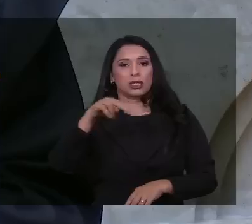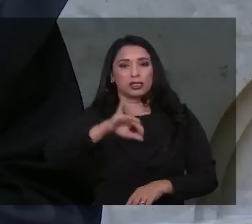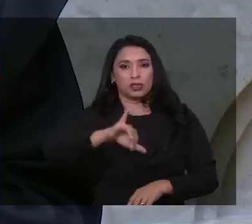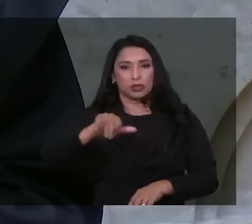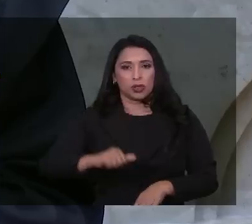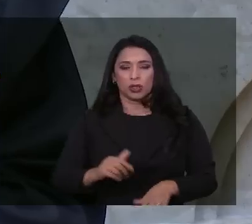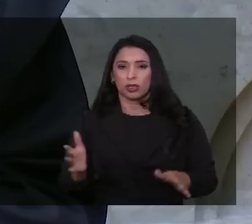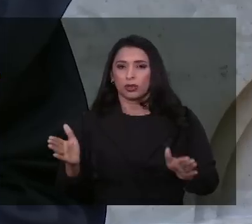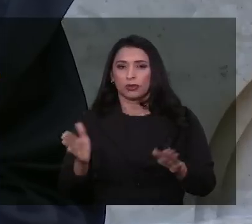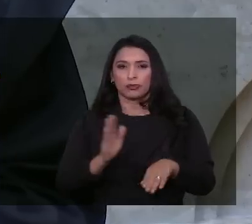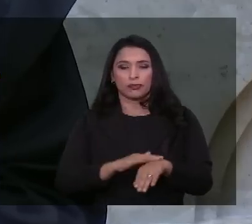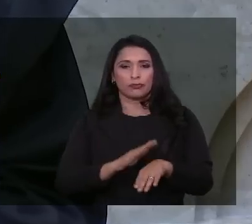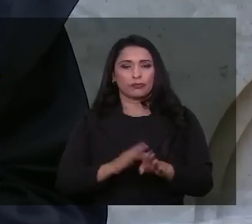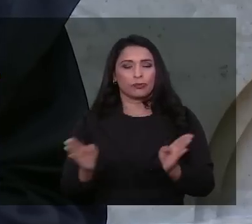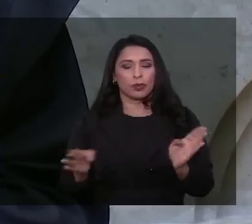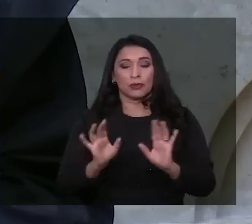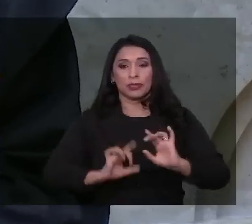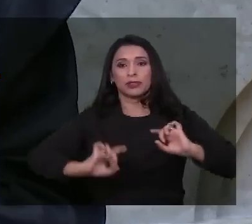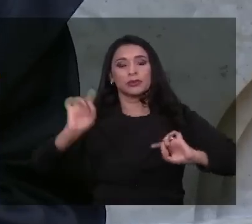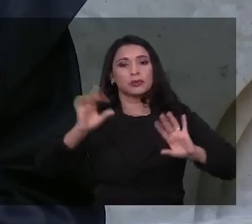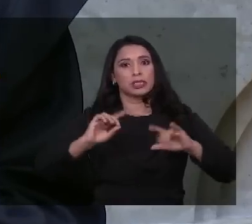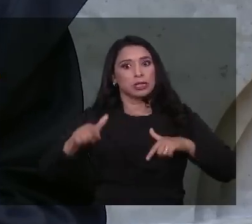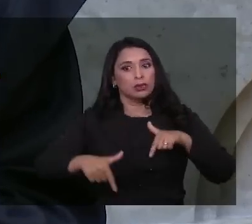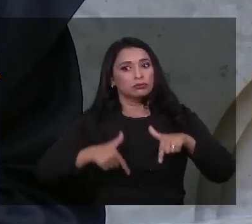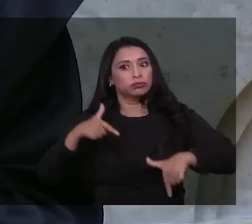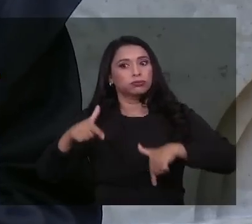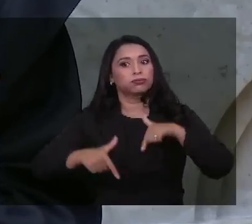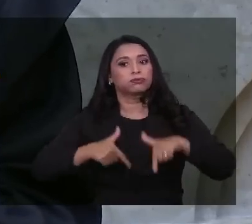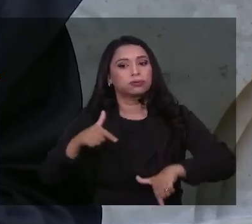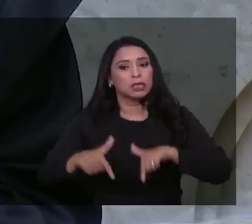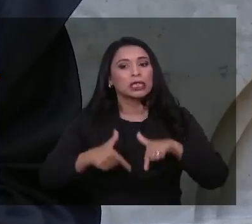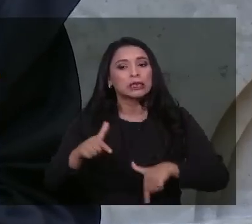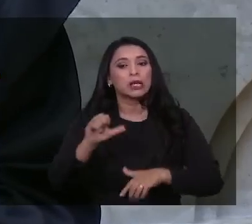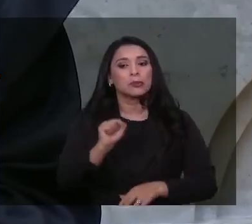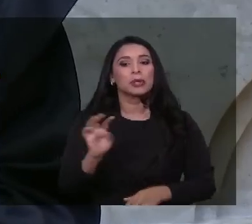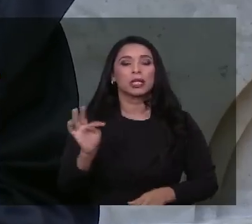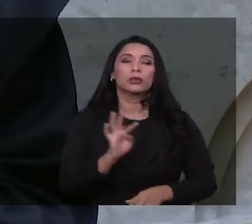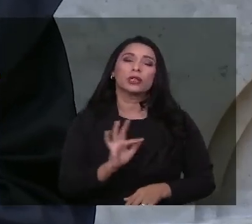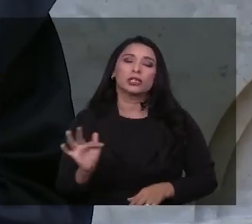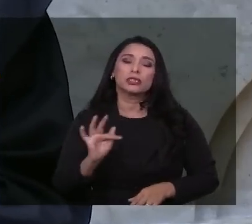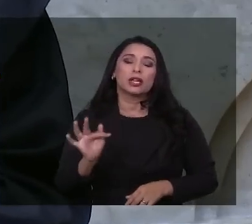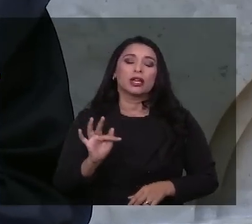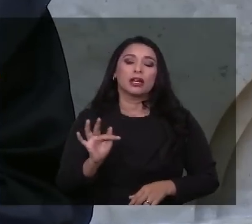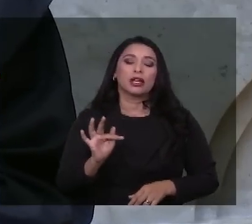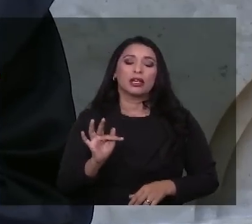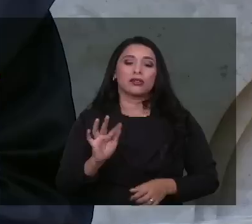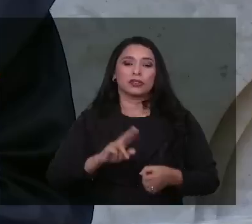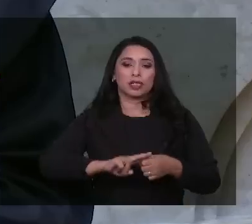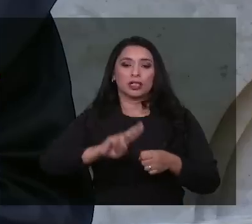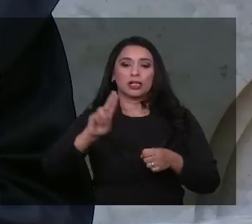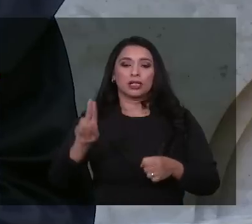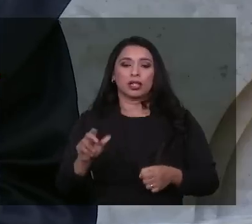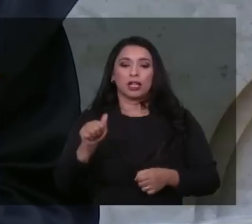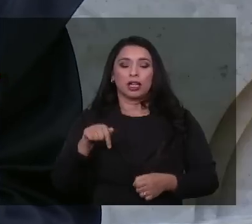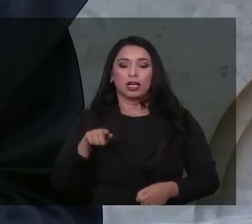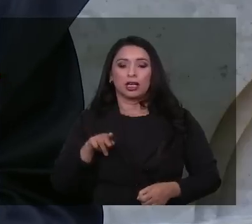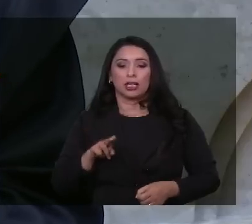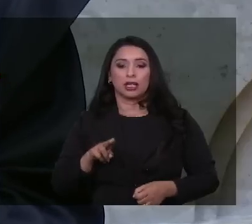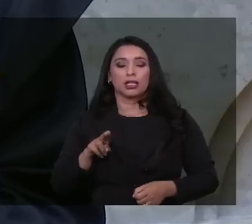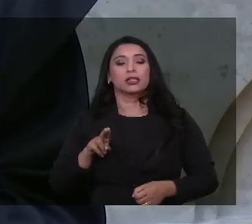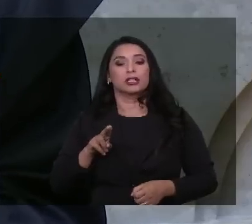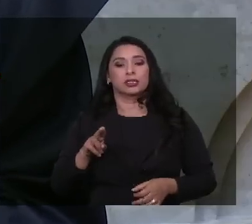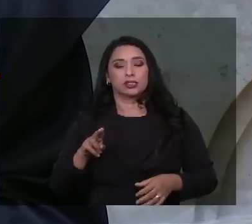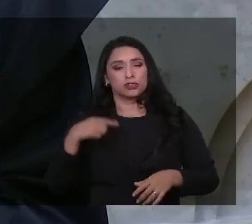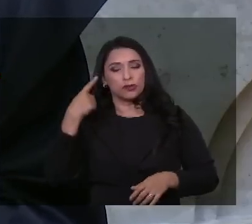singular. Graças a muito trabalho, inclusive do Supremo Tribunal Federal e da advocacia, a Constituição